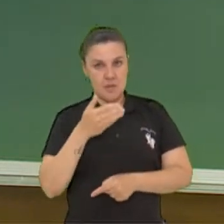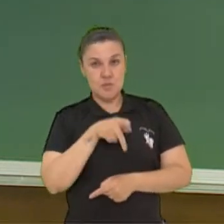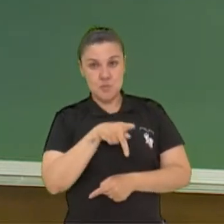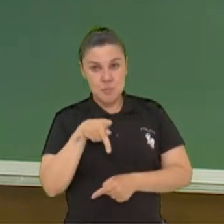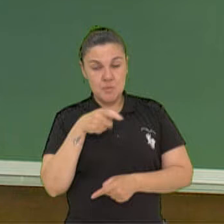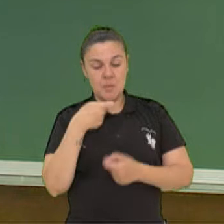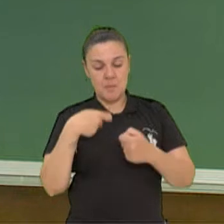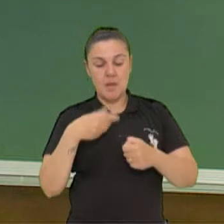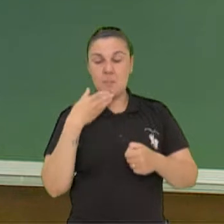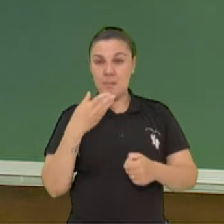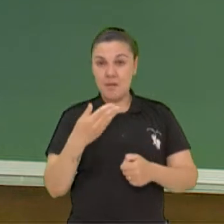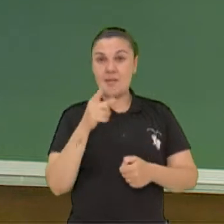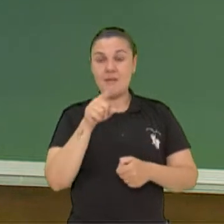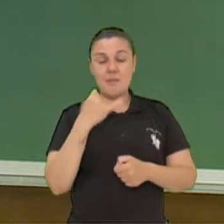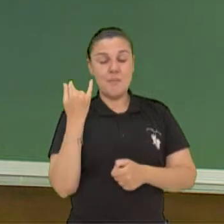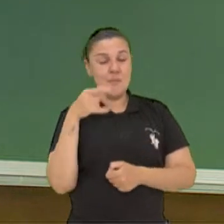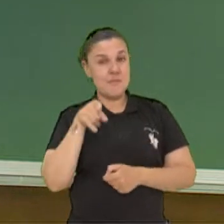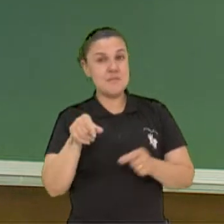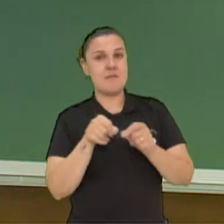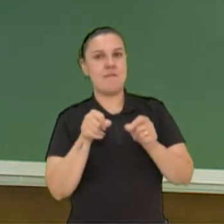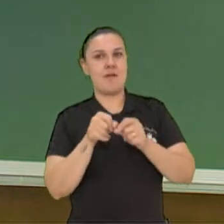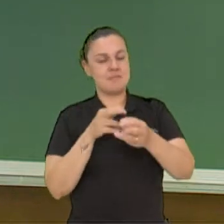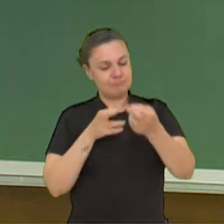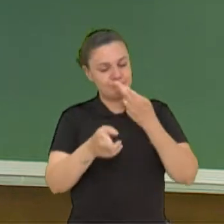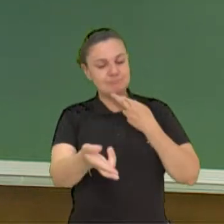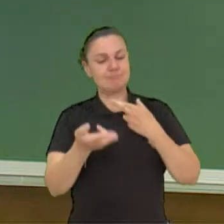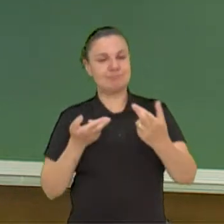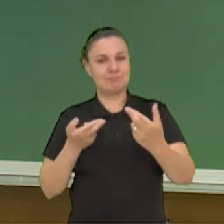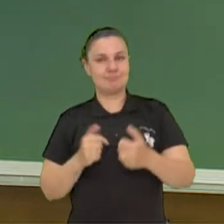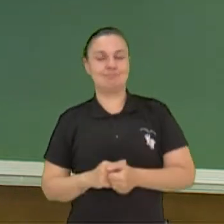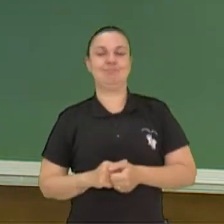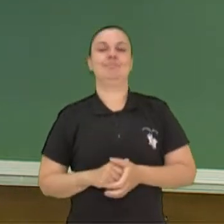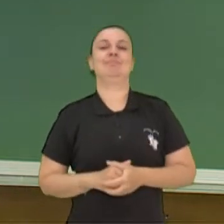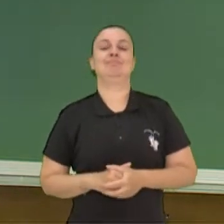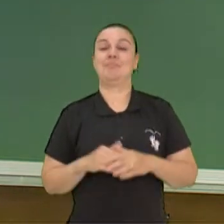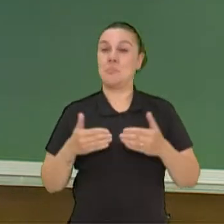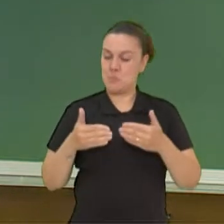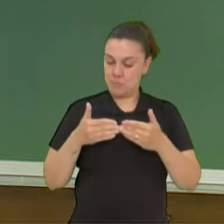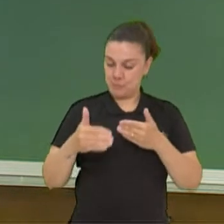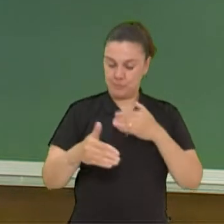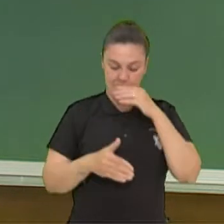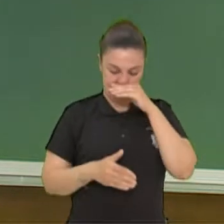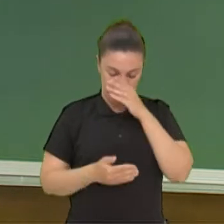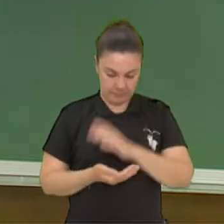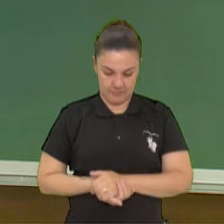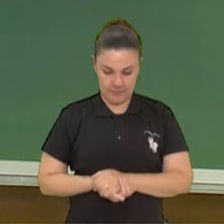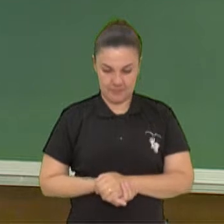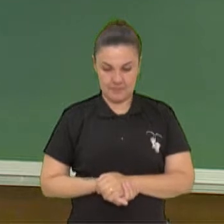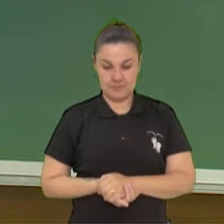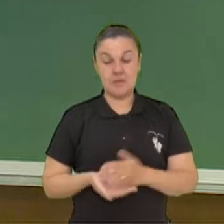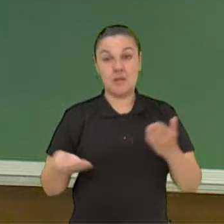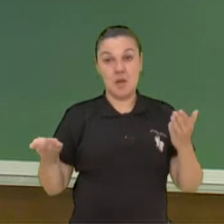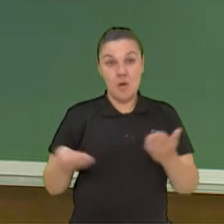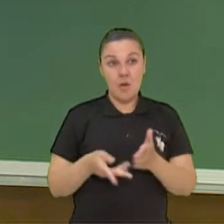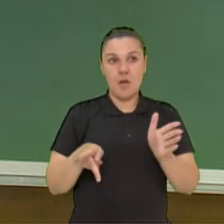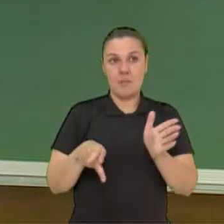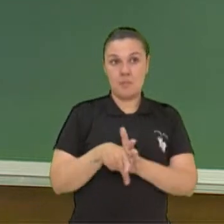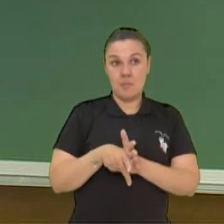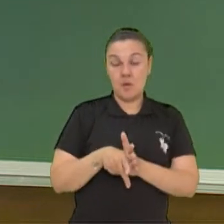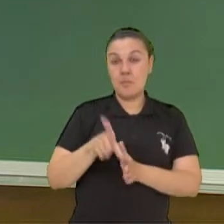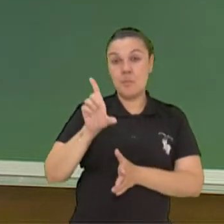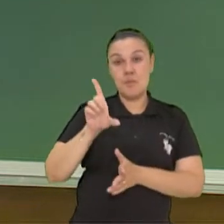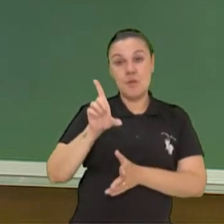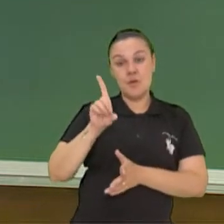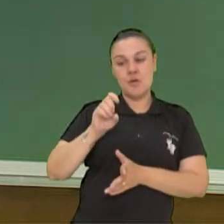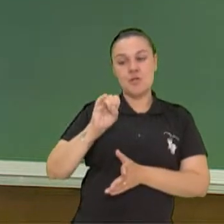você faça, que você tente resolver, que você dê retorno a ele, tá? Vamos em frente, então, vamos falar da medida de dispersão de